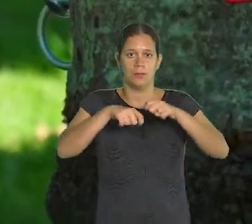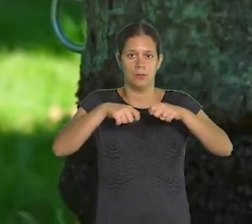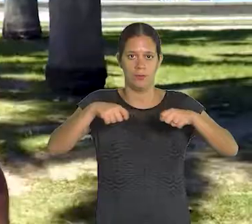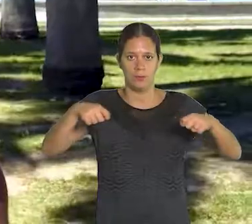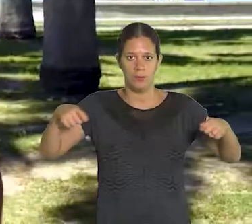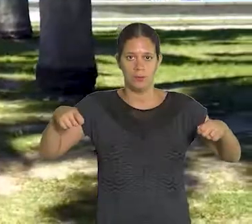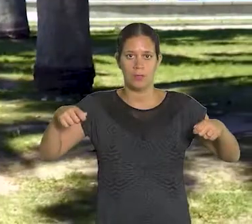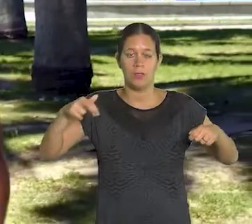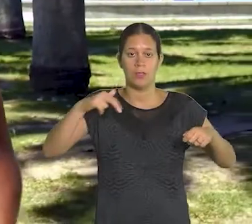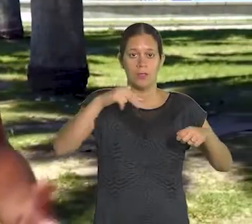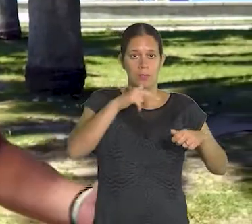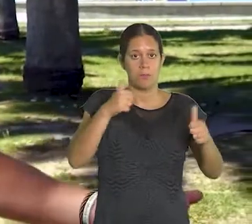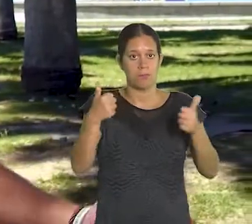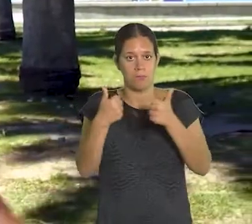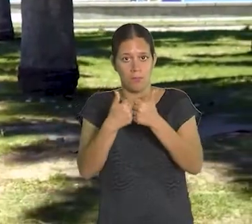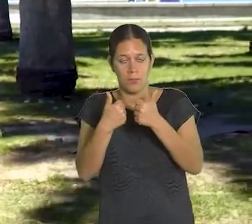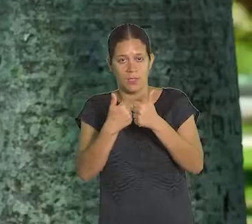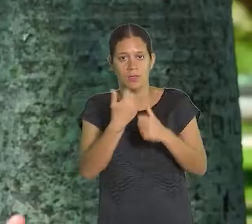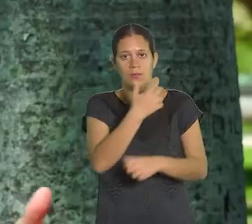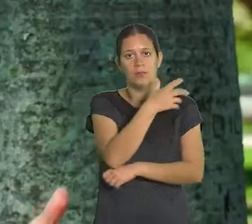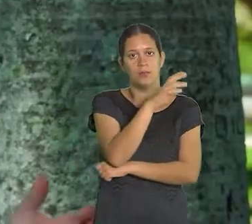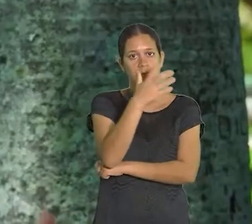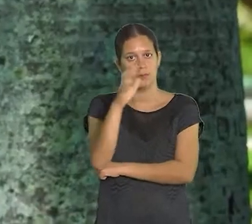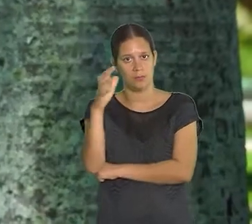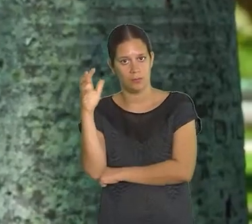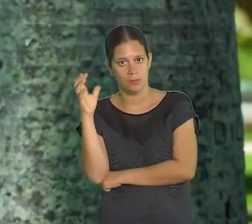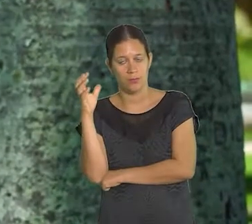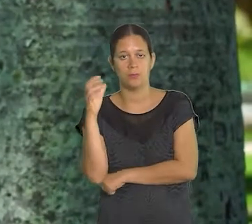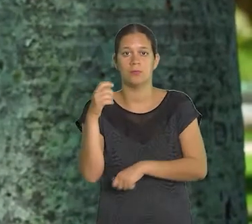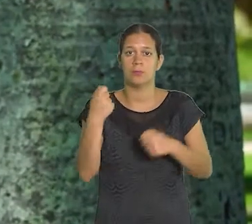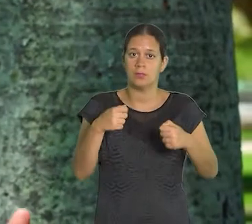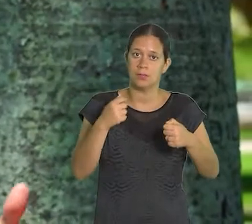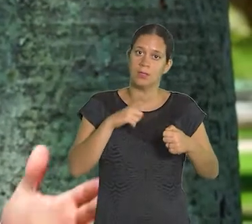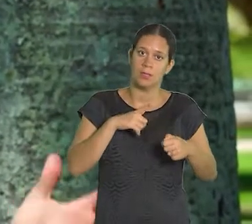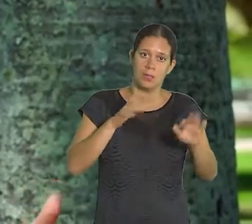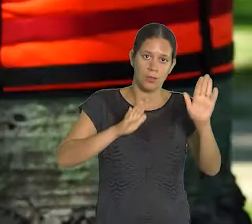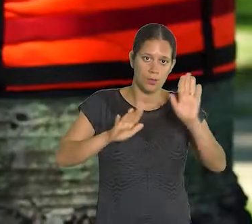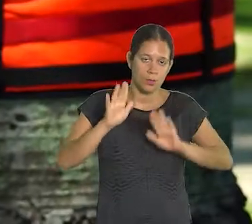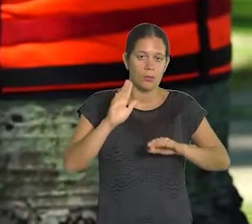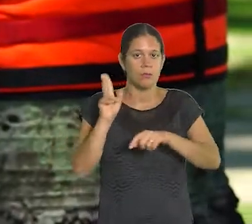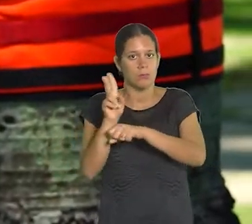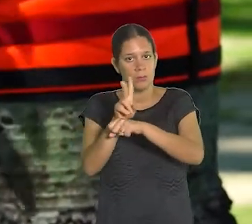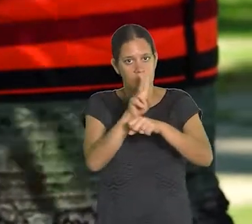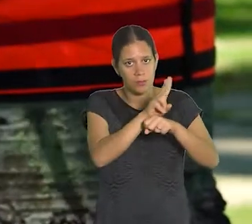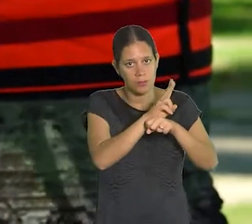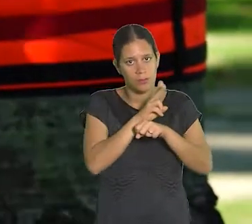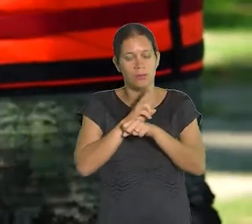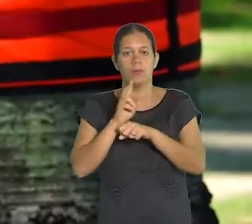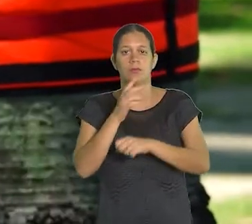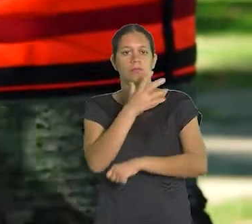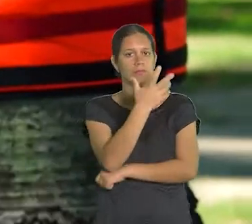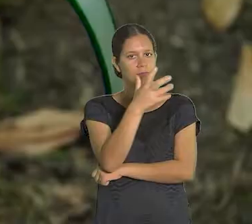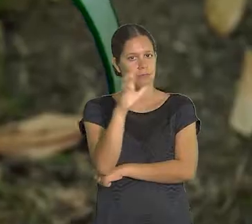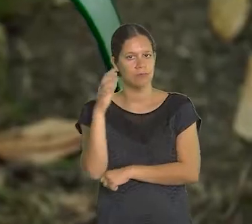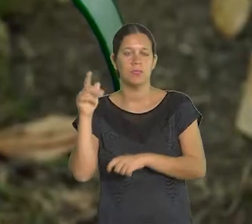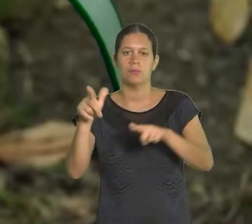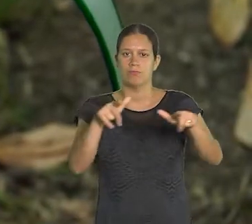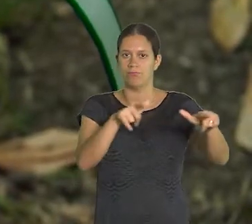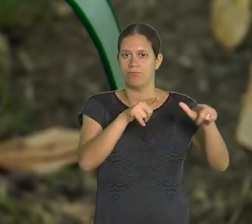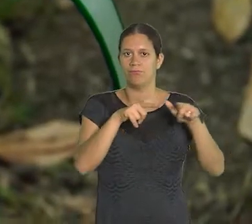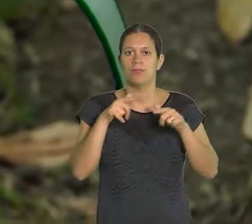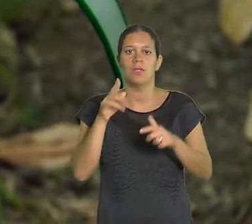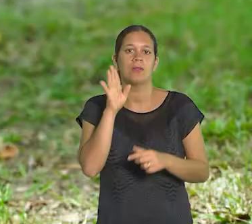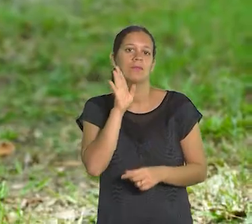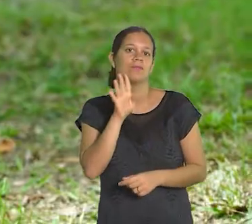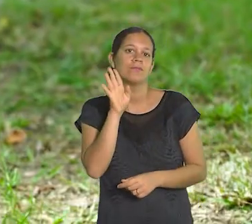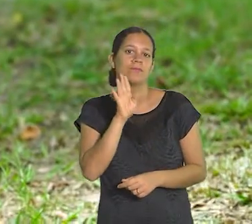O slackline e a natureza andam lado a lado. É papel fundamental do praticante tomar os devidos cuidados para preservar essa natureza que proporciona